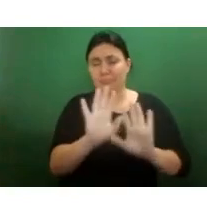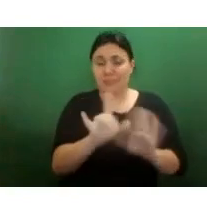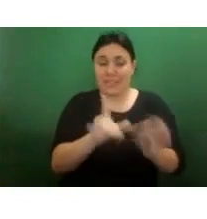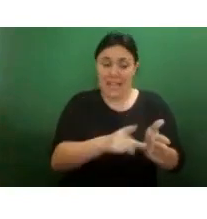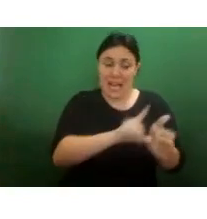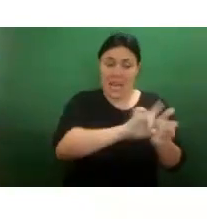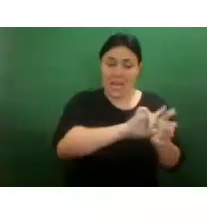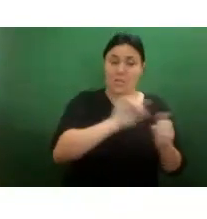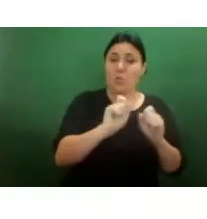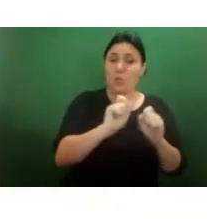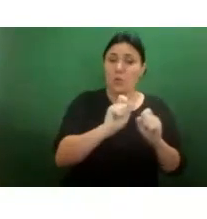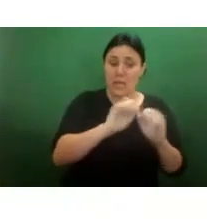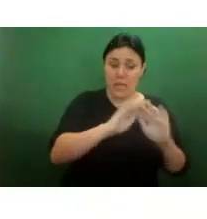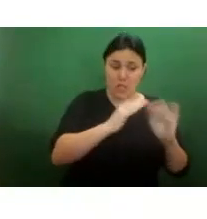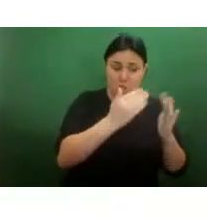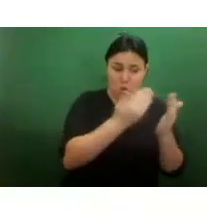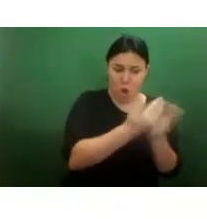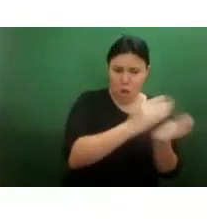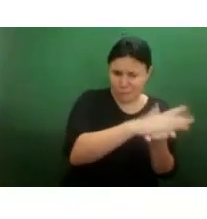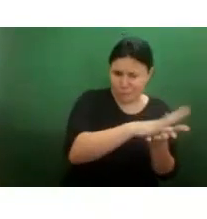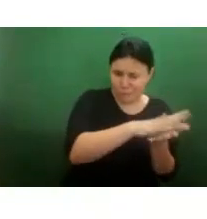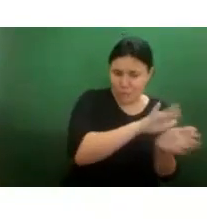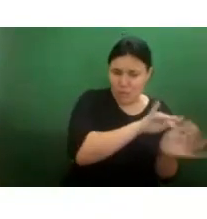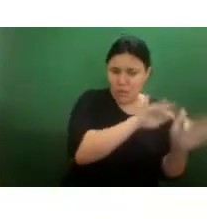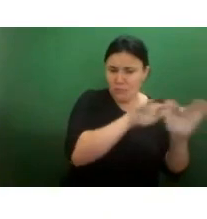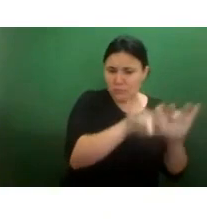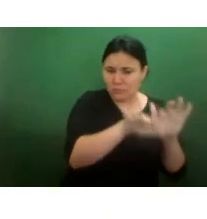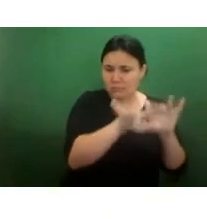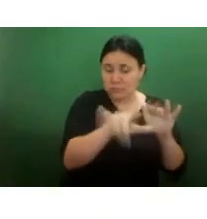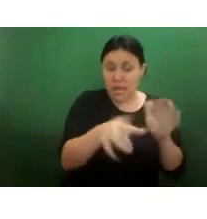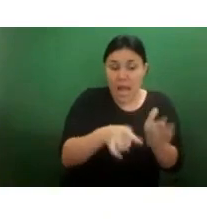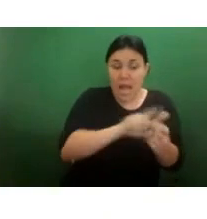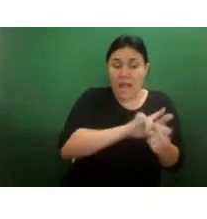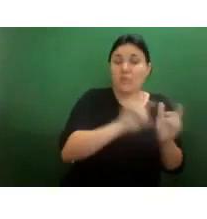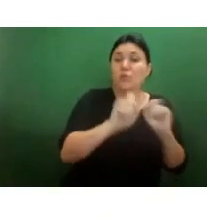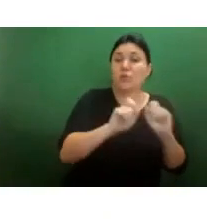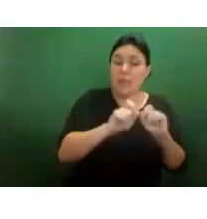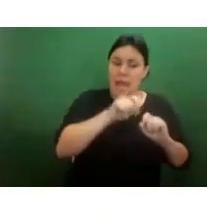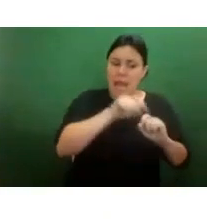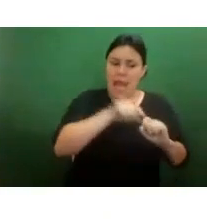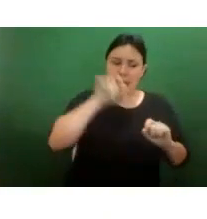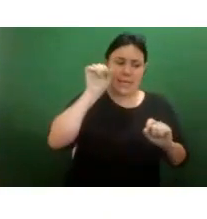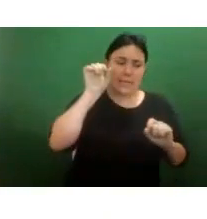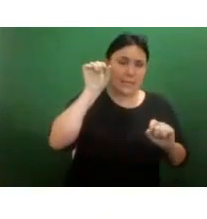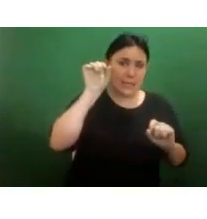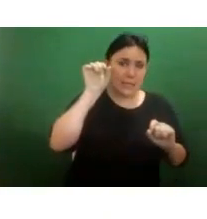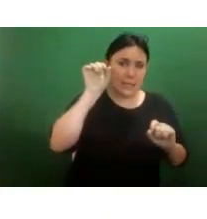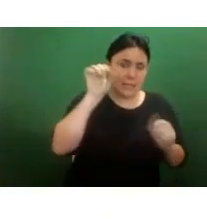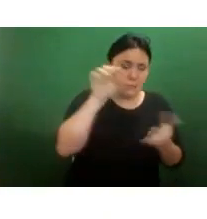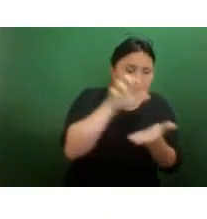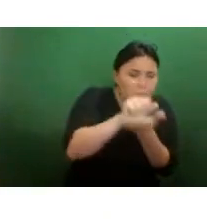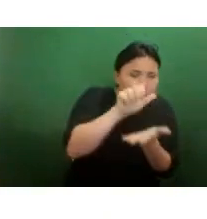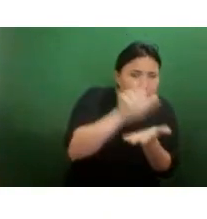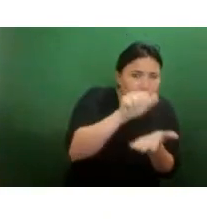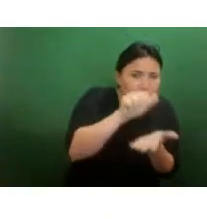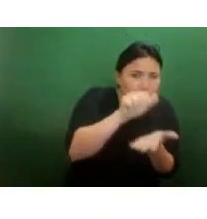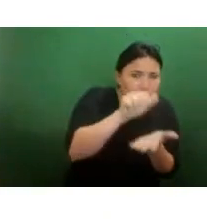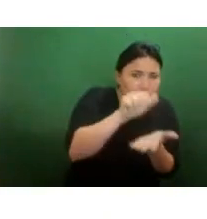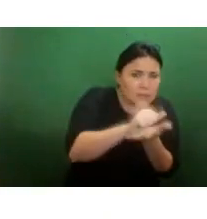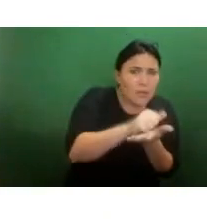antes da entrada de cada escola, essa gravação era ouvida tanto pelas pessoas que